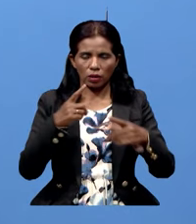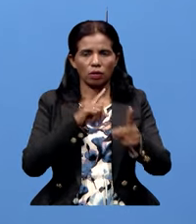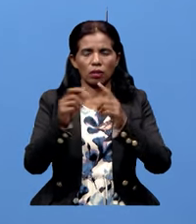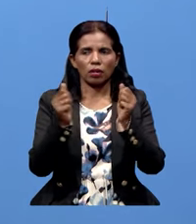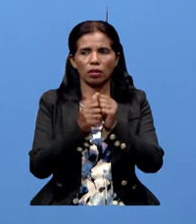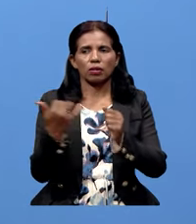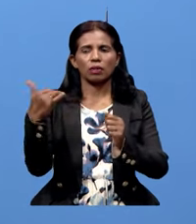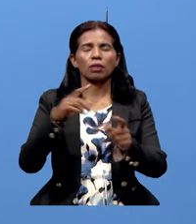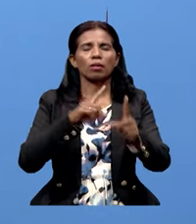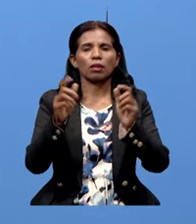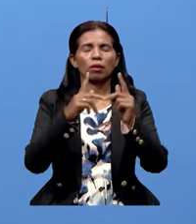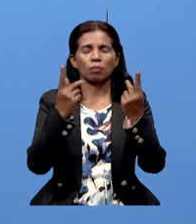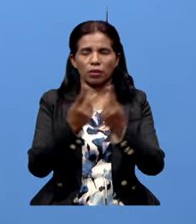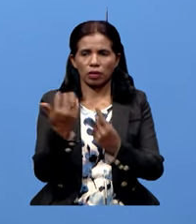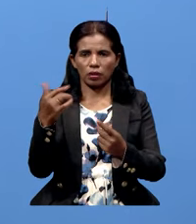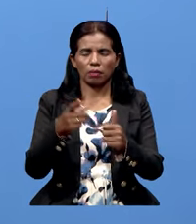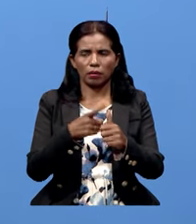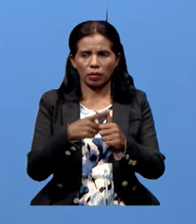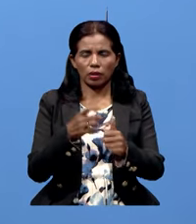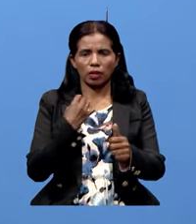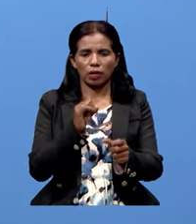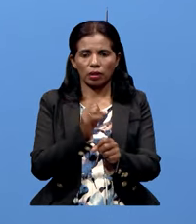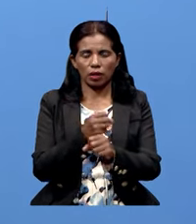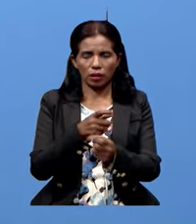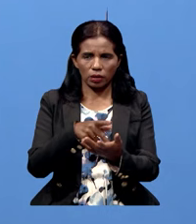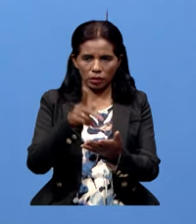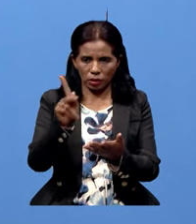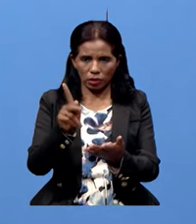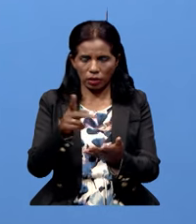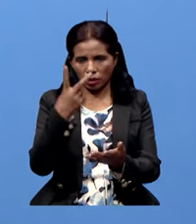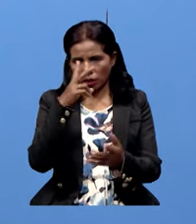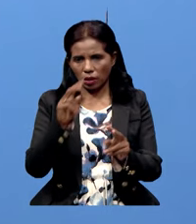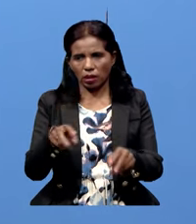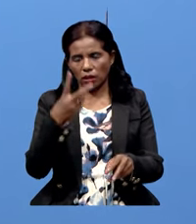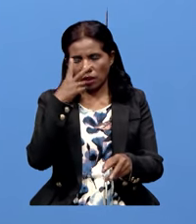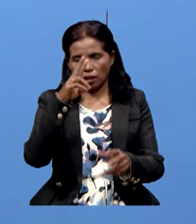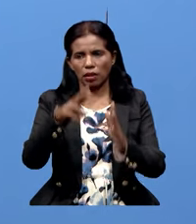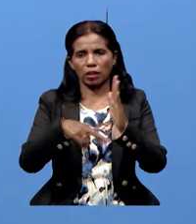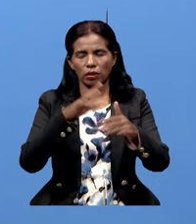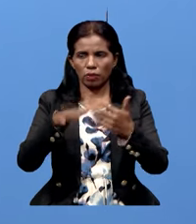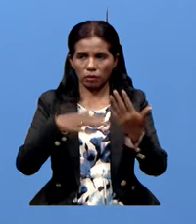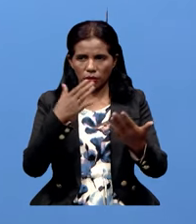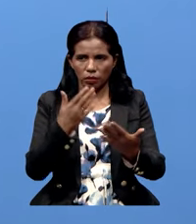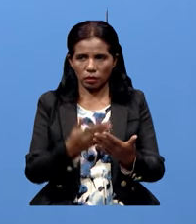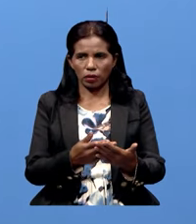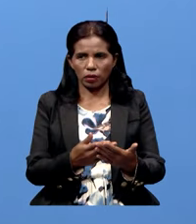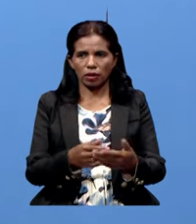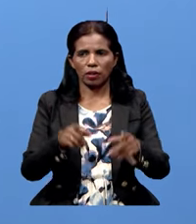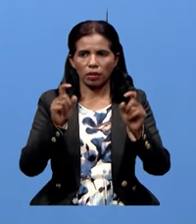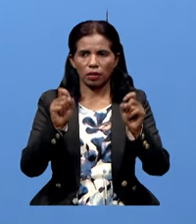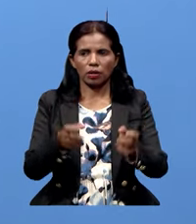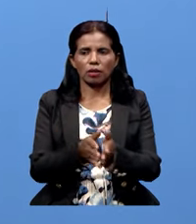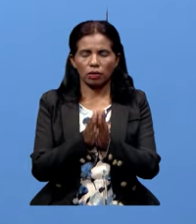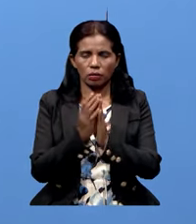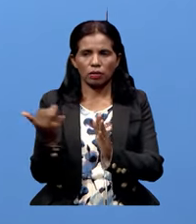colejo companhia sira primeiro uma kana ato hal pagamento ro tenge hare ba requisitos o toto ne bene tenge uso para